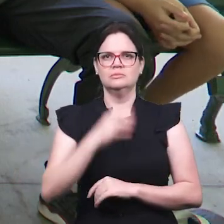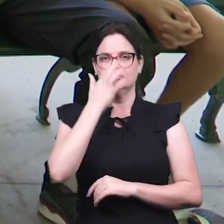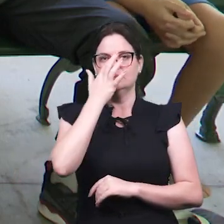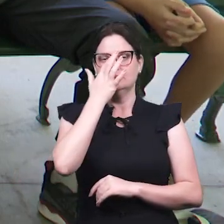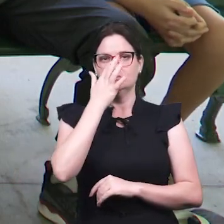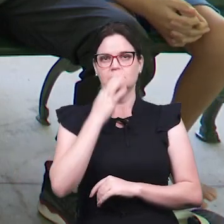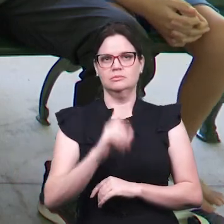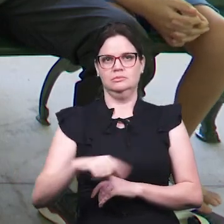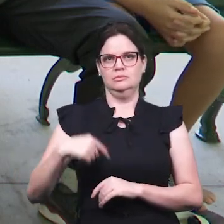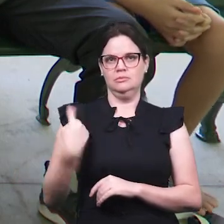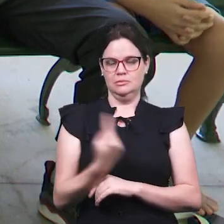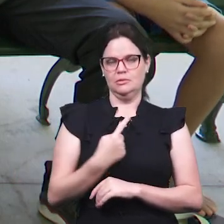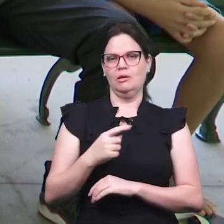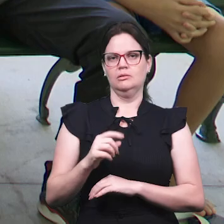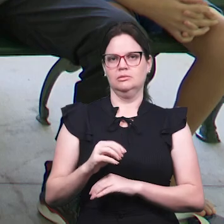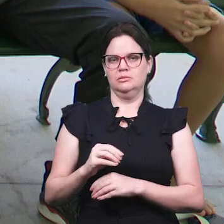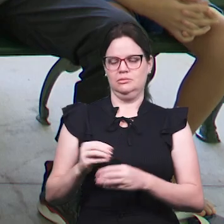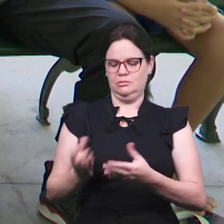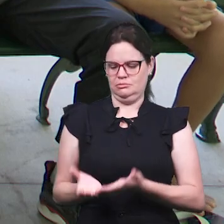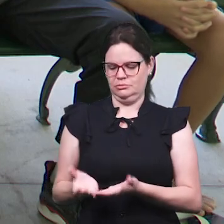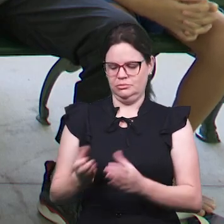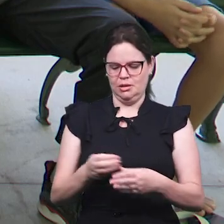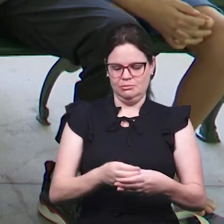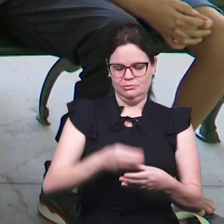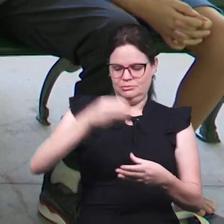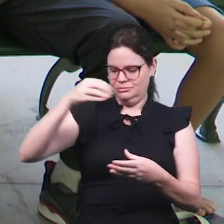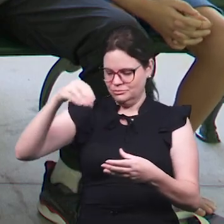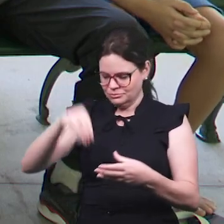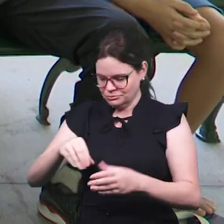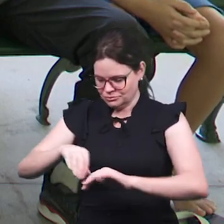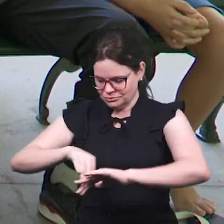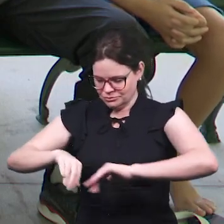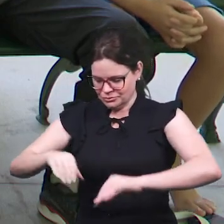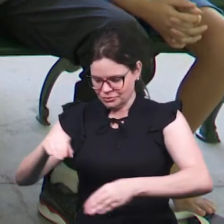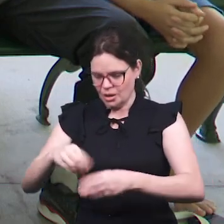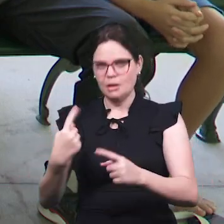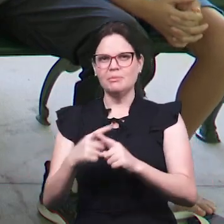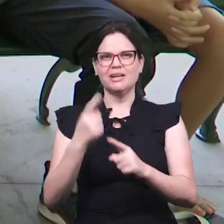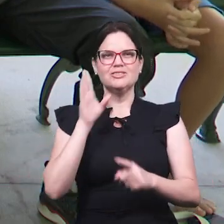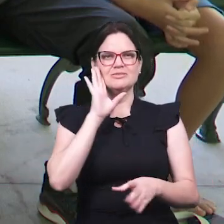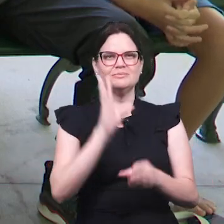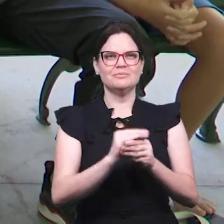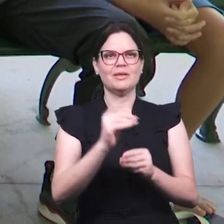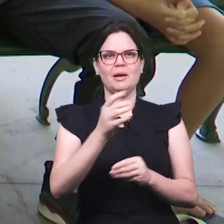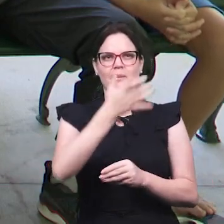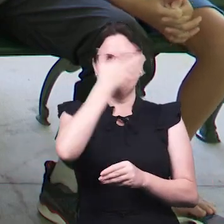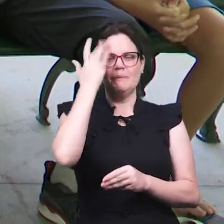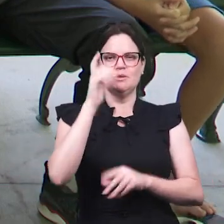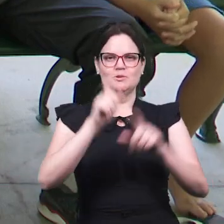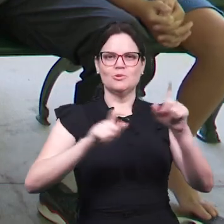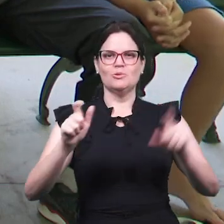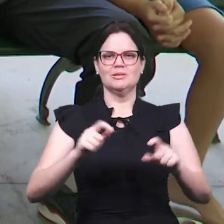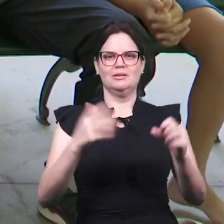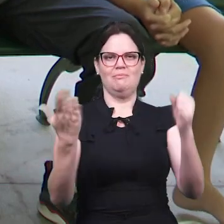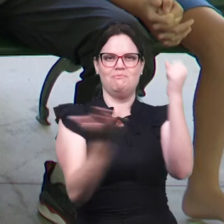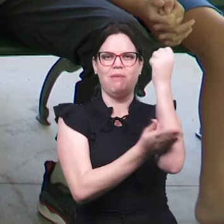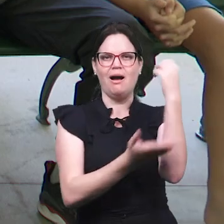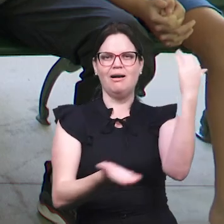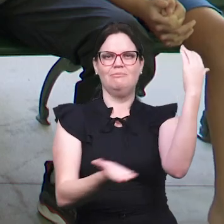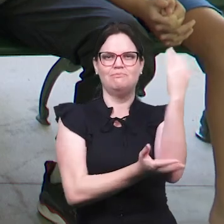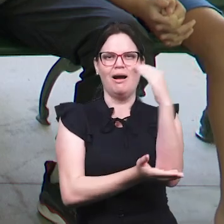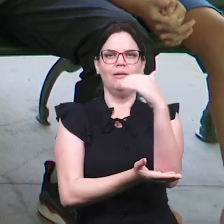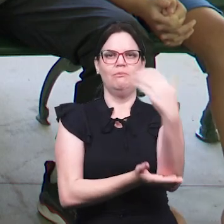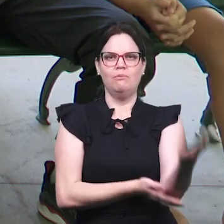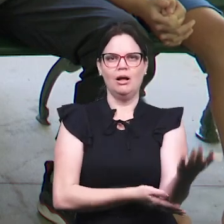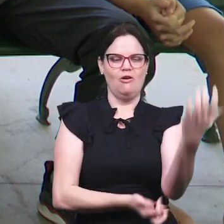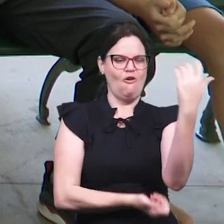A gente cultivou, né, a planta porque muitas pessoas agora estão desmatando as árvores, aparecendo nos jornais que florestas